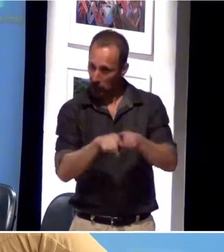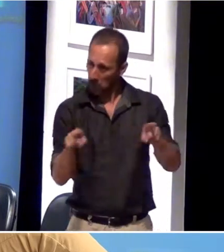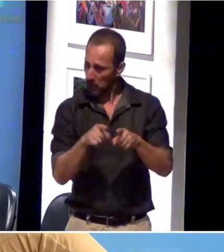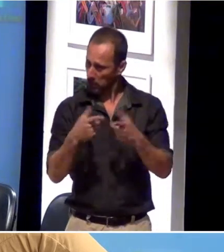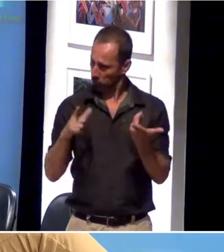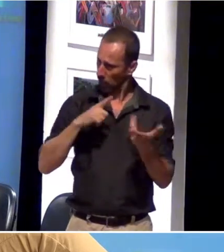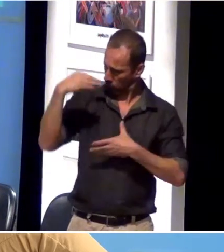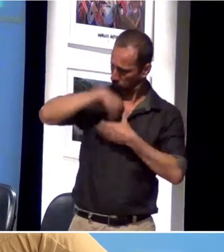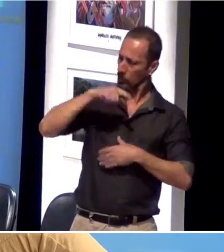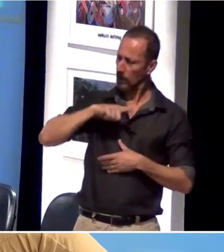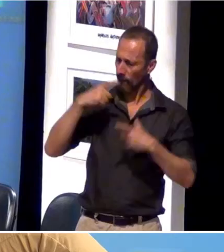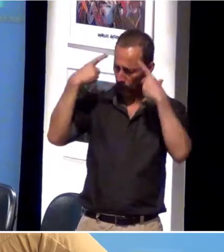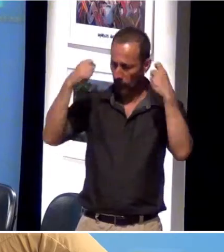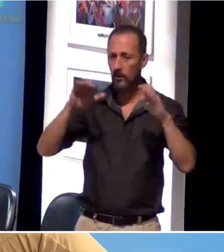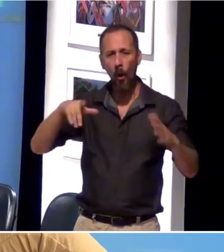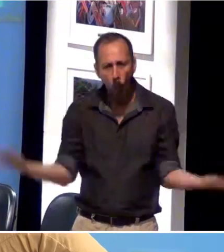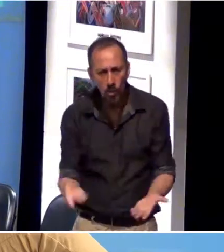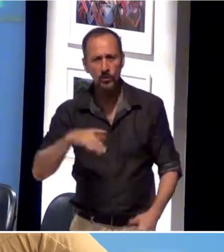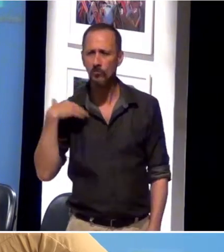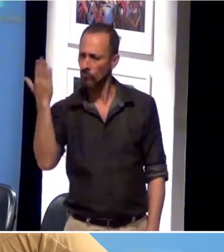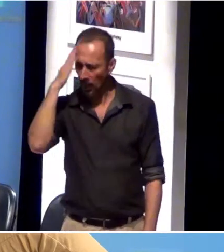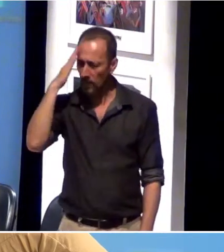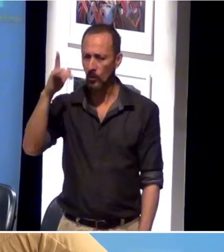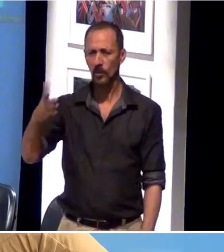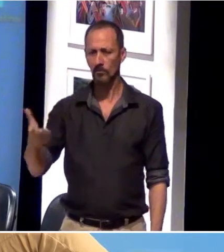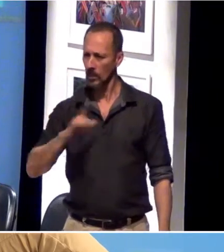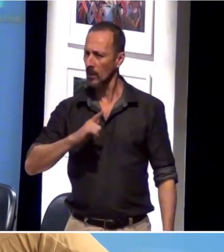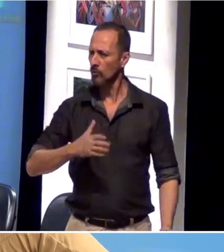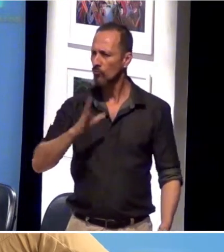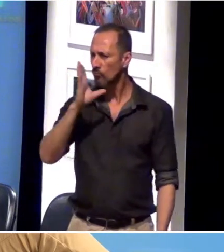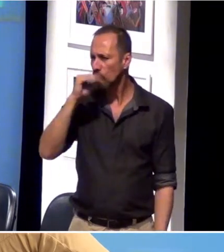gente sabe, hoje, que tem adolescentes sofrendo